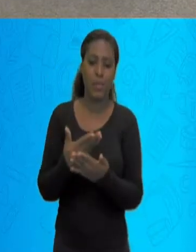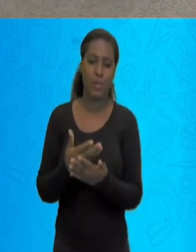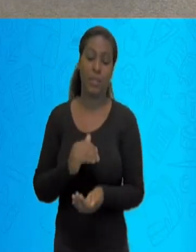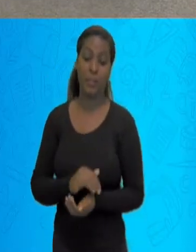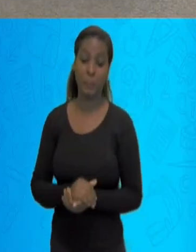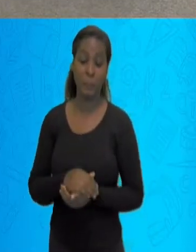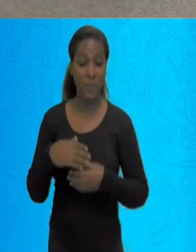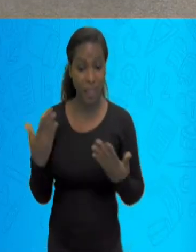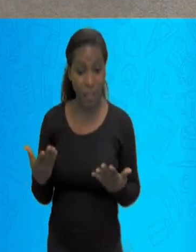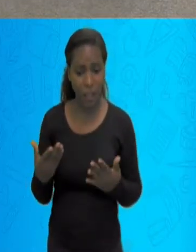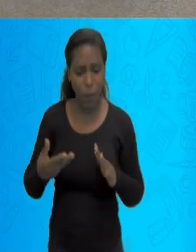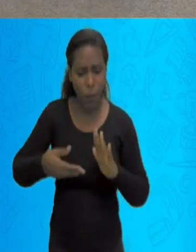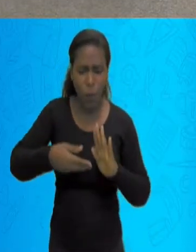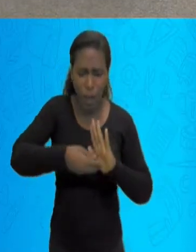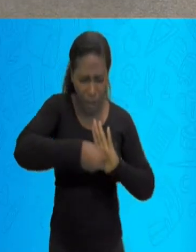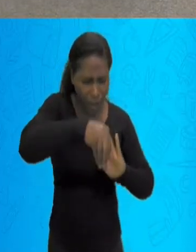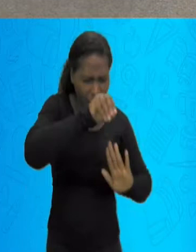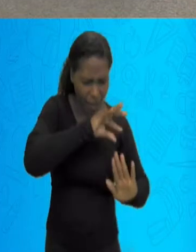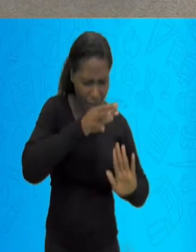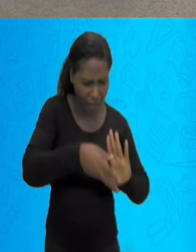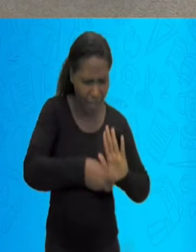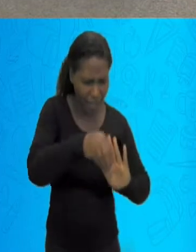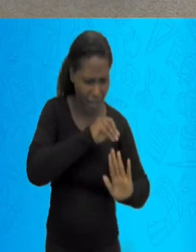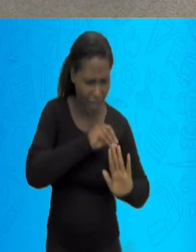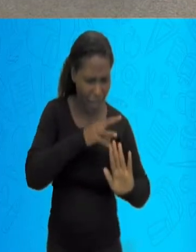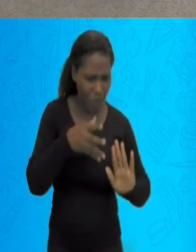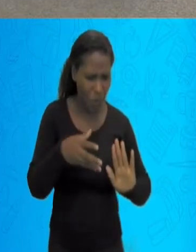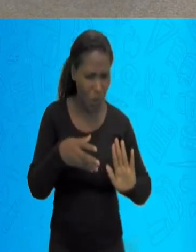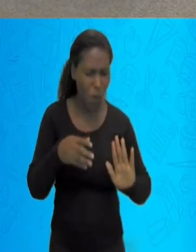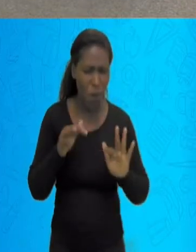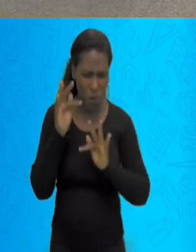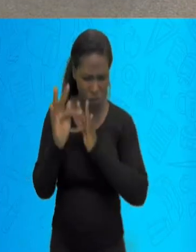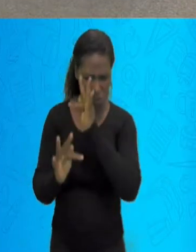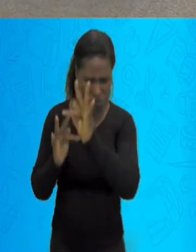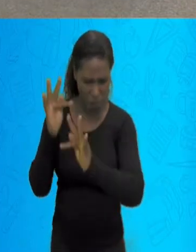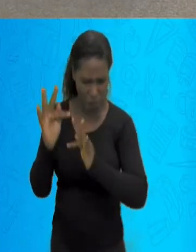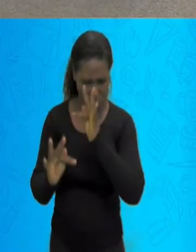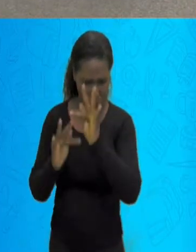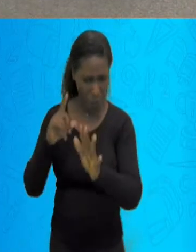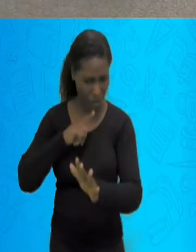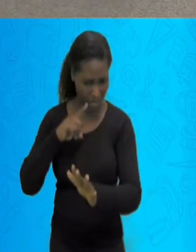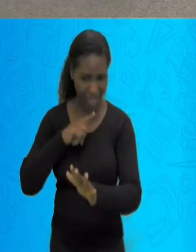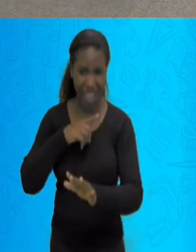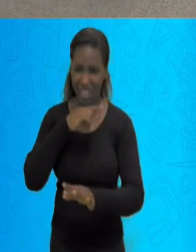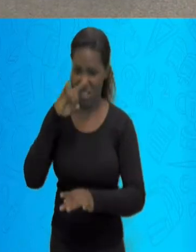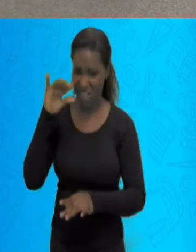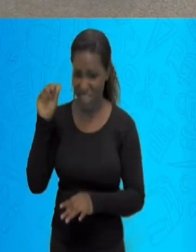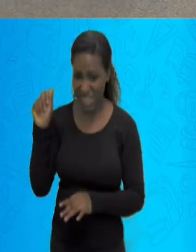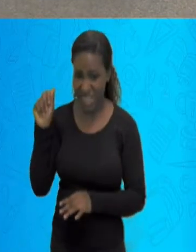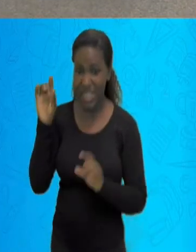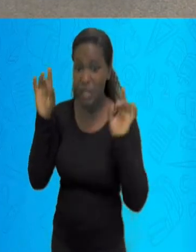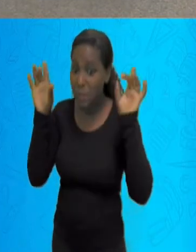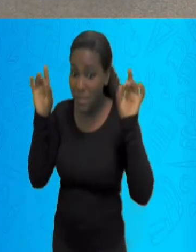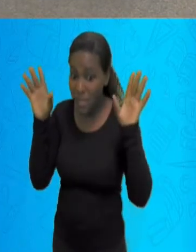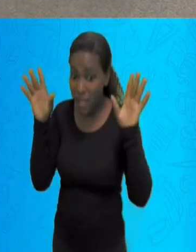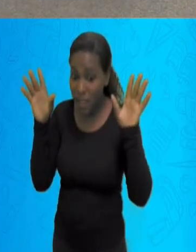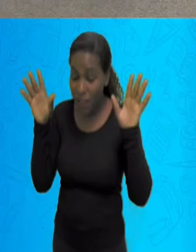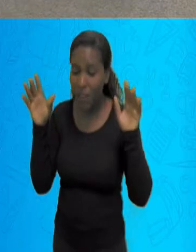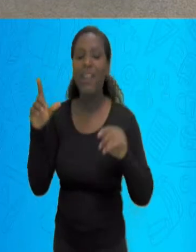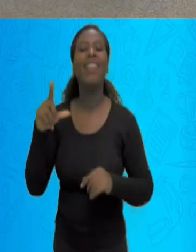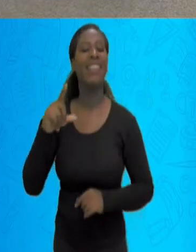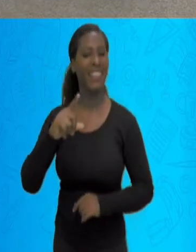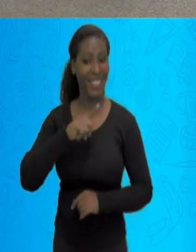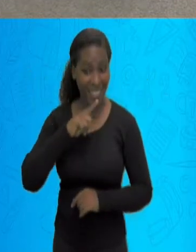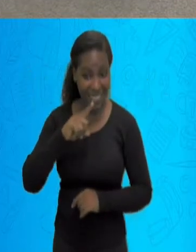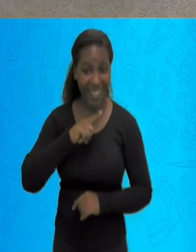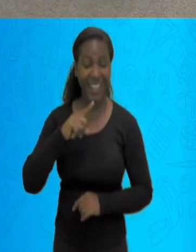celebrado internacionalmente, tá? Em todas as partes do mundo, inclusive no Brasil, no dia 22 de agosto, é o